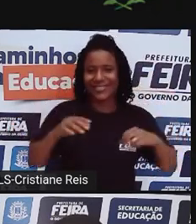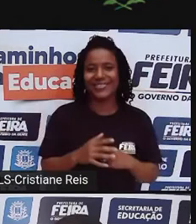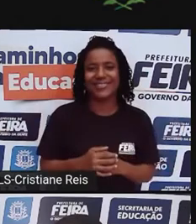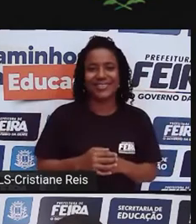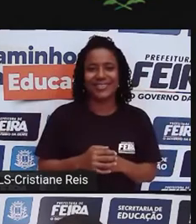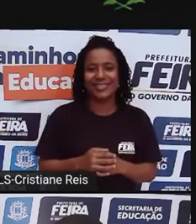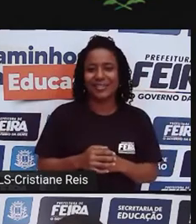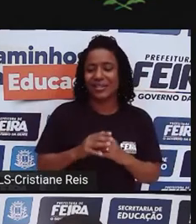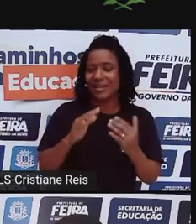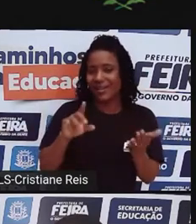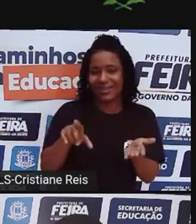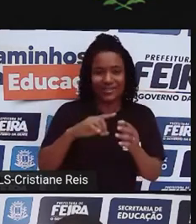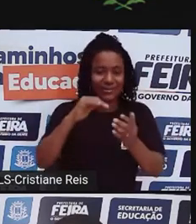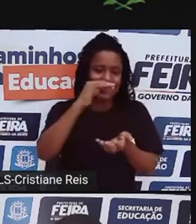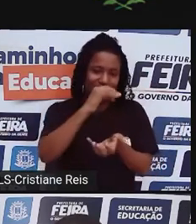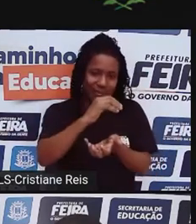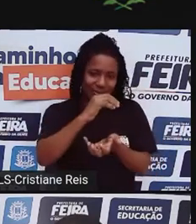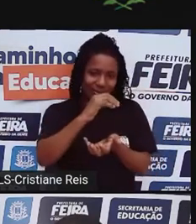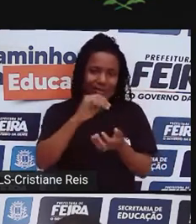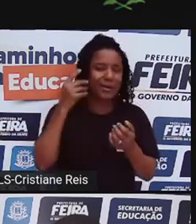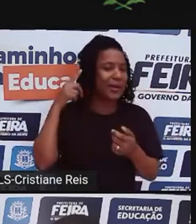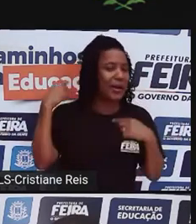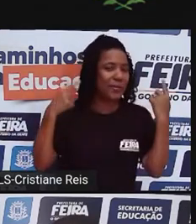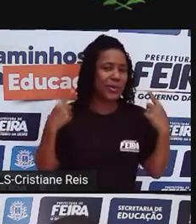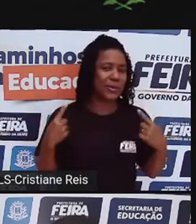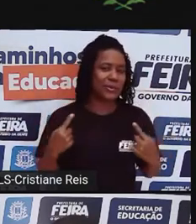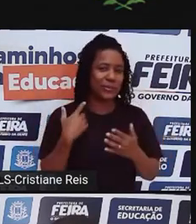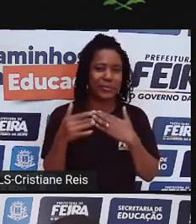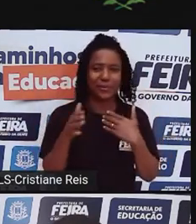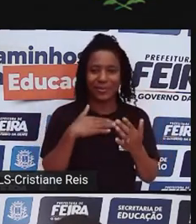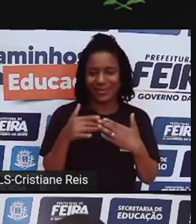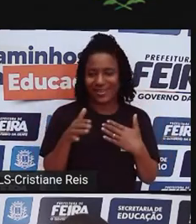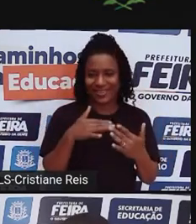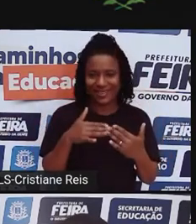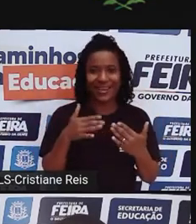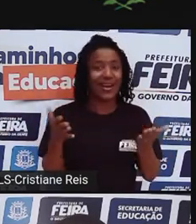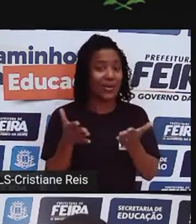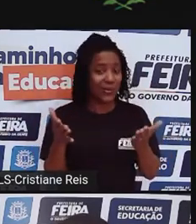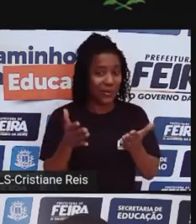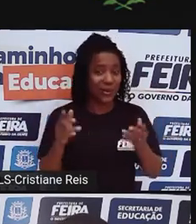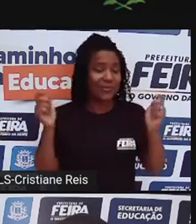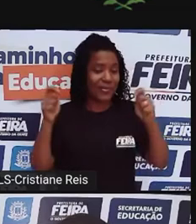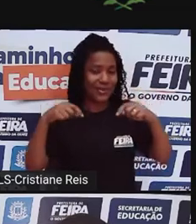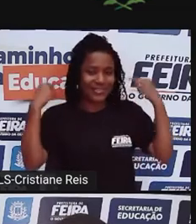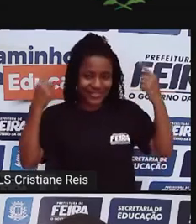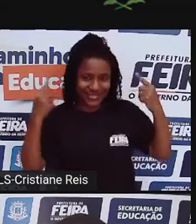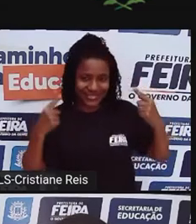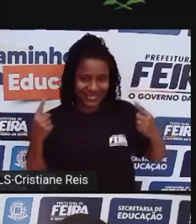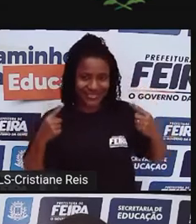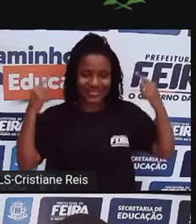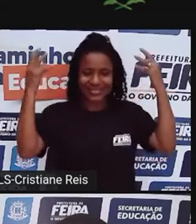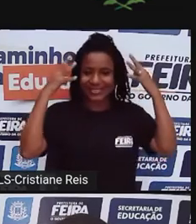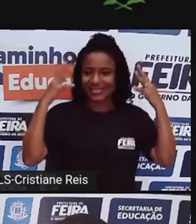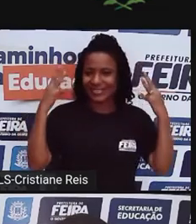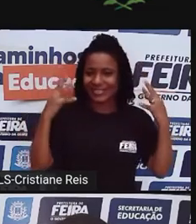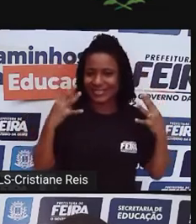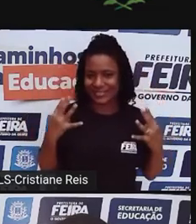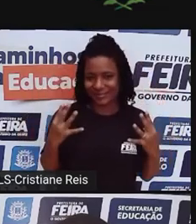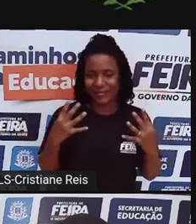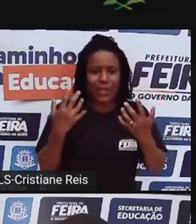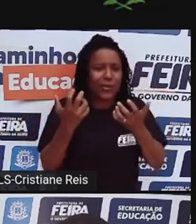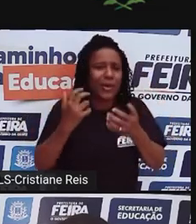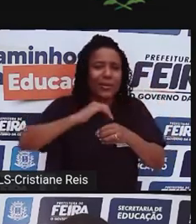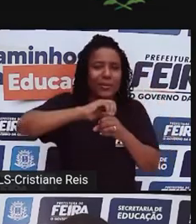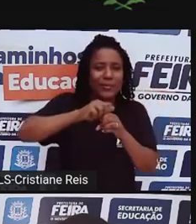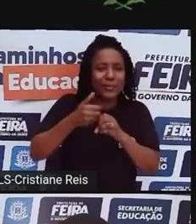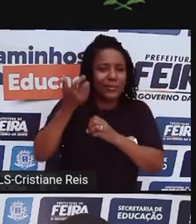para qualquer tipo de cabelo. Mas eu quero um creme, uma hidratação que seja bom para o meu cabelo,